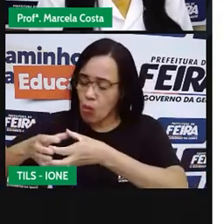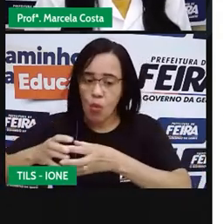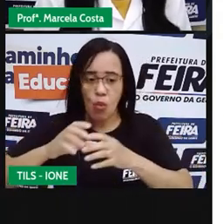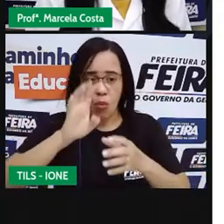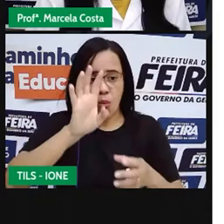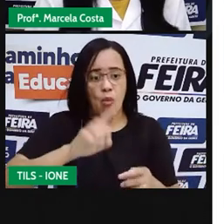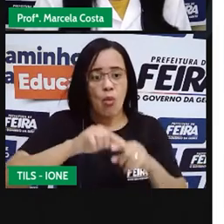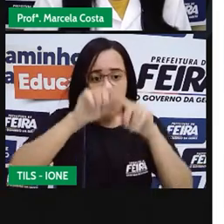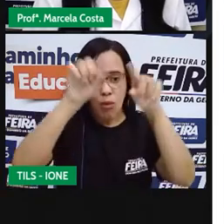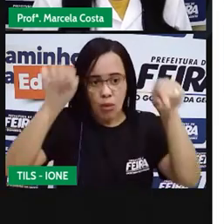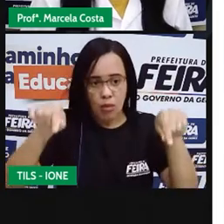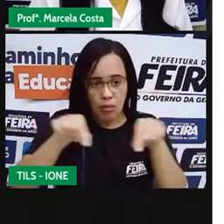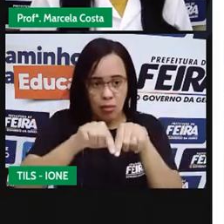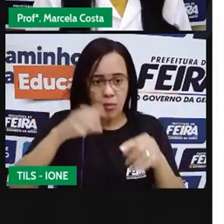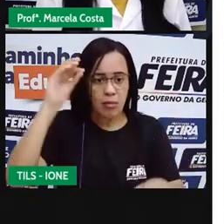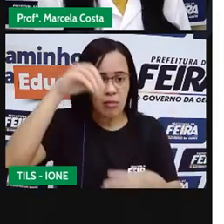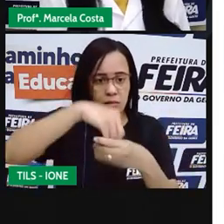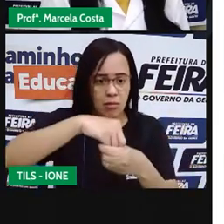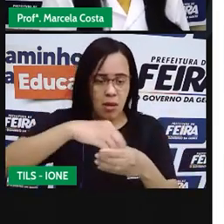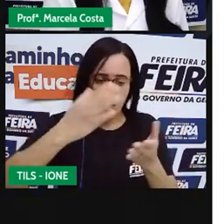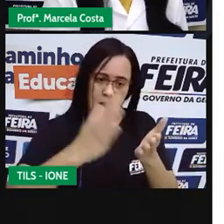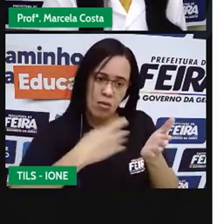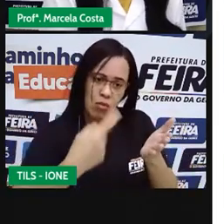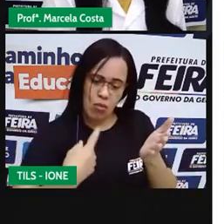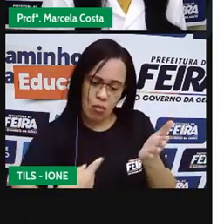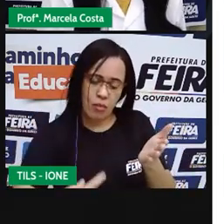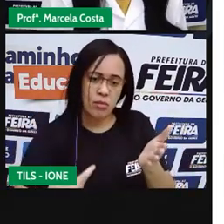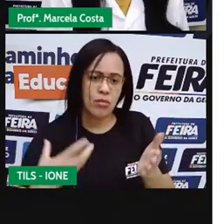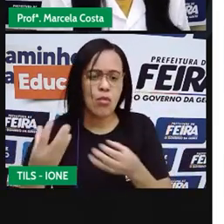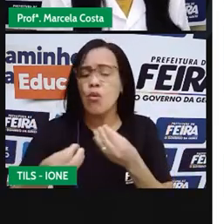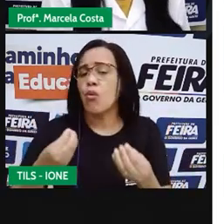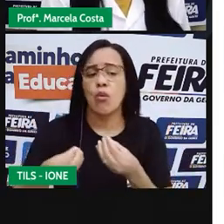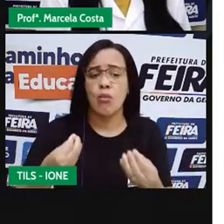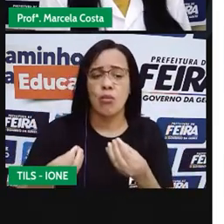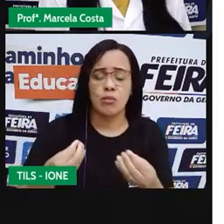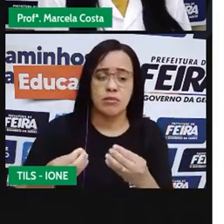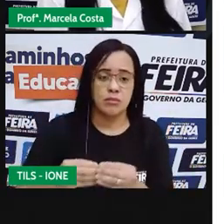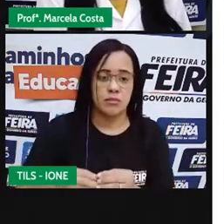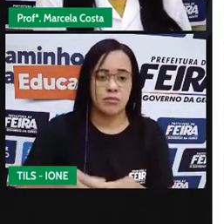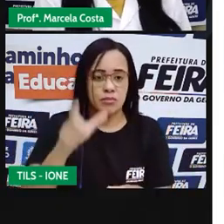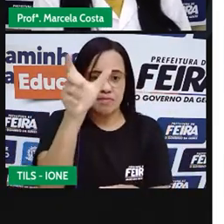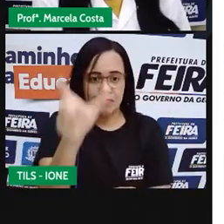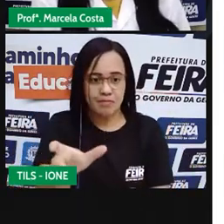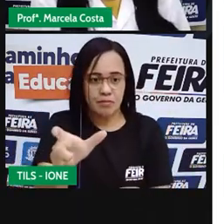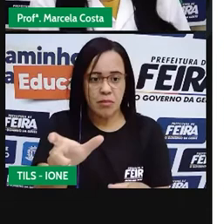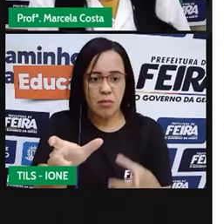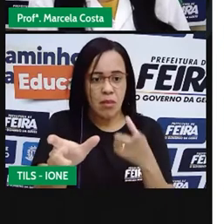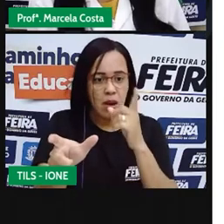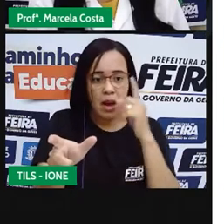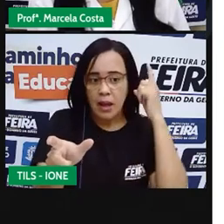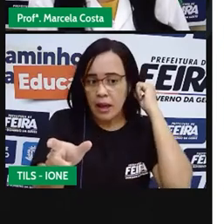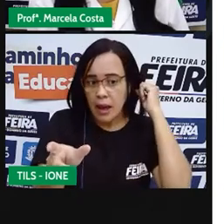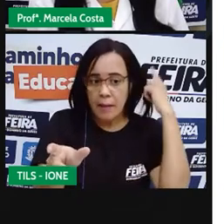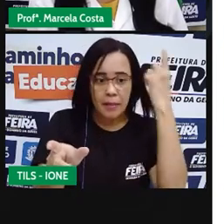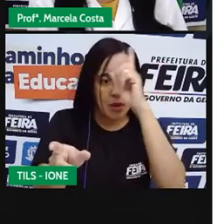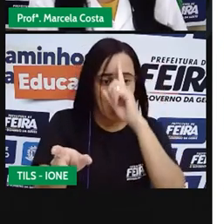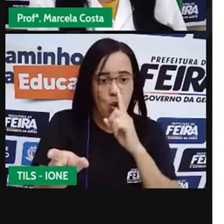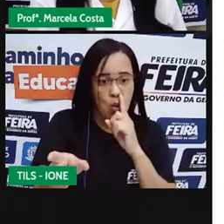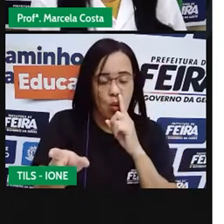Então, os personagens de cabelos loiros foi John Smith,